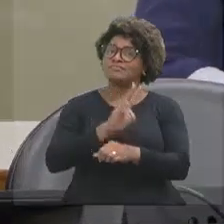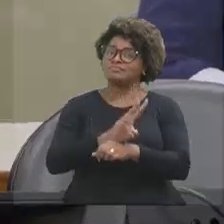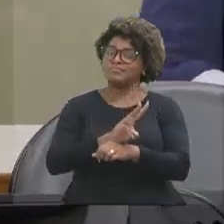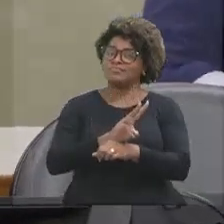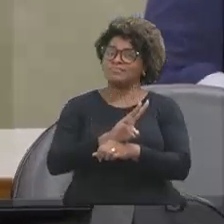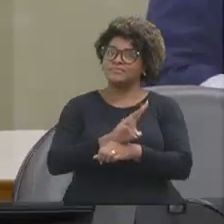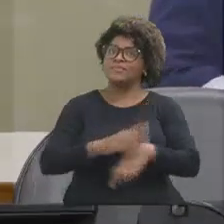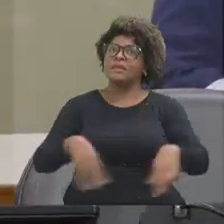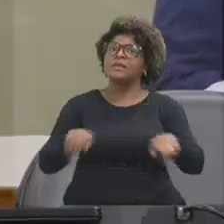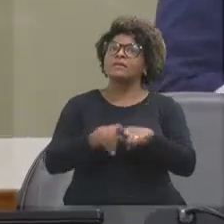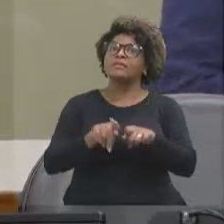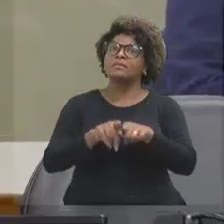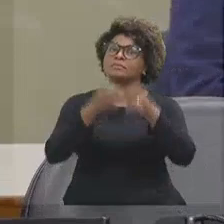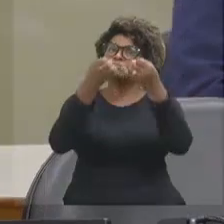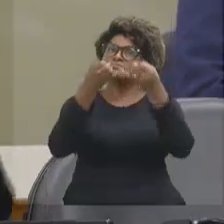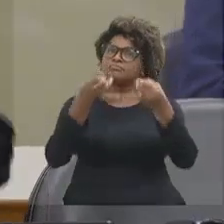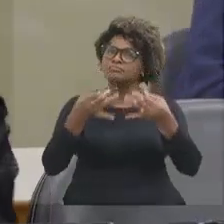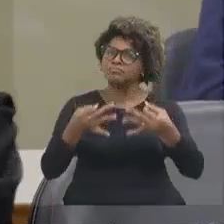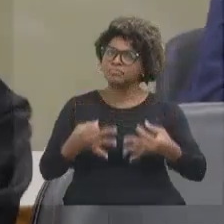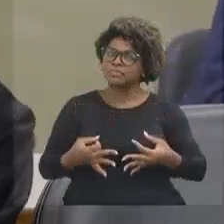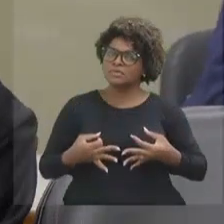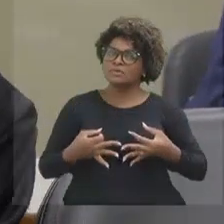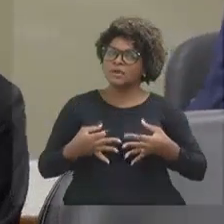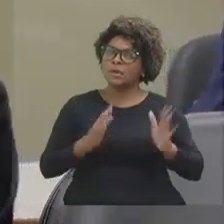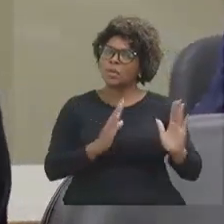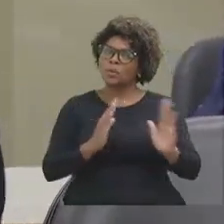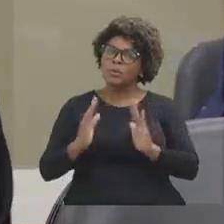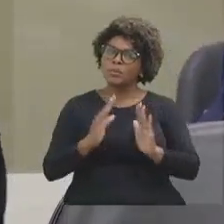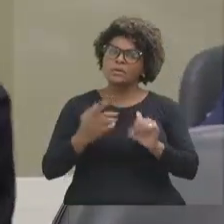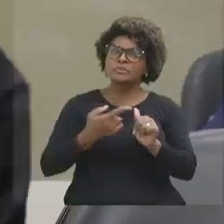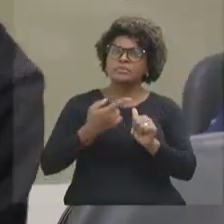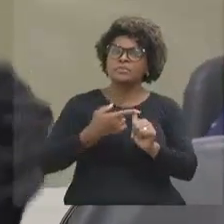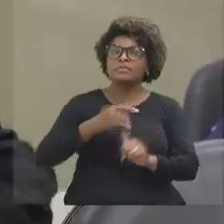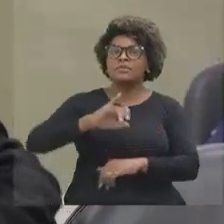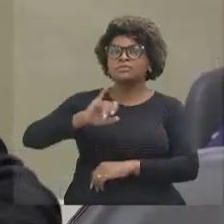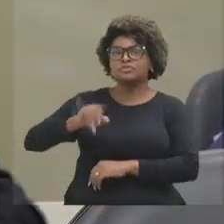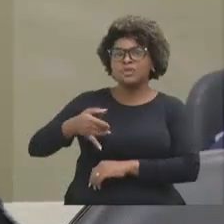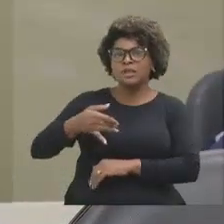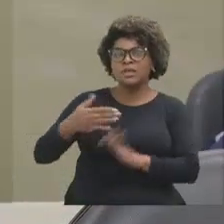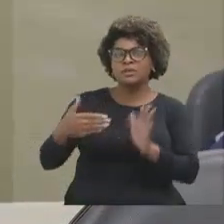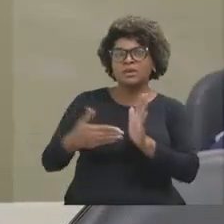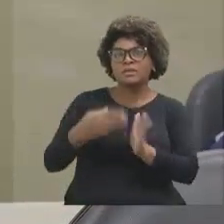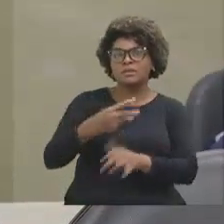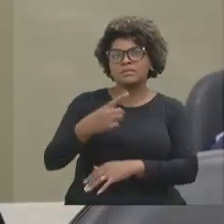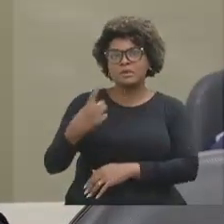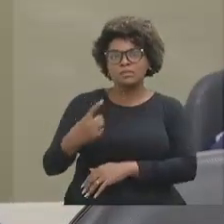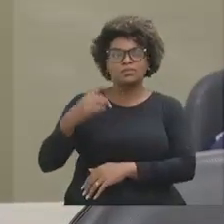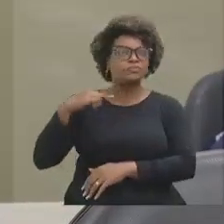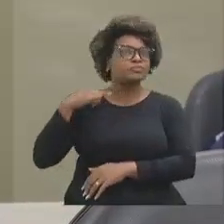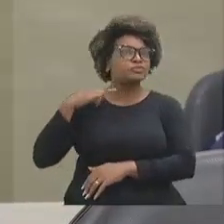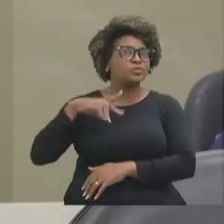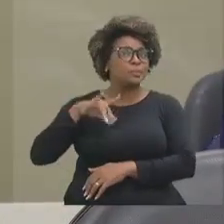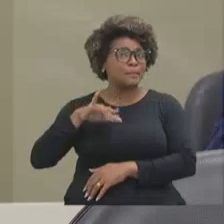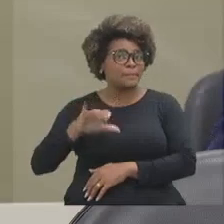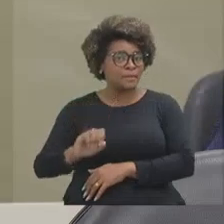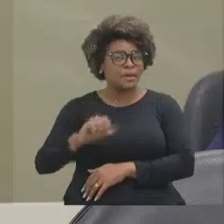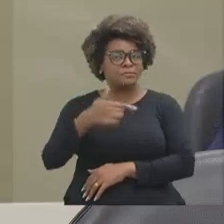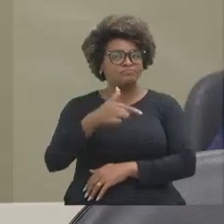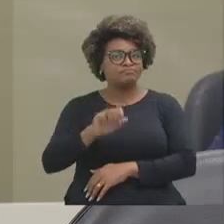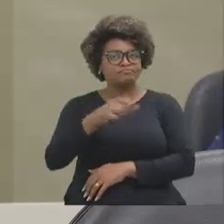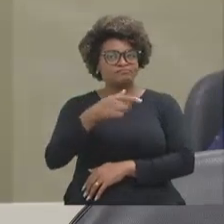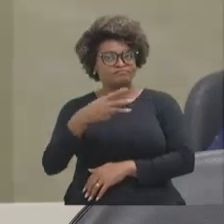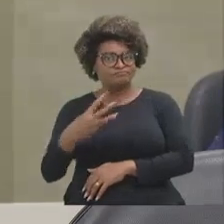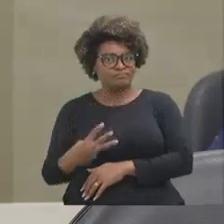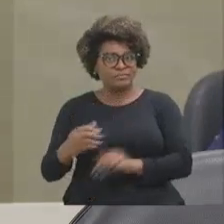prestação de contas Considerando o período de Primeiro de Janeiro a 31 de Maio de 2023 em cumprimento do artigo 36 da lei complementar